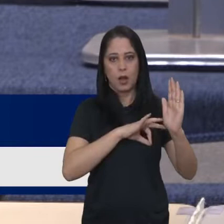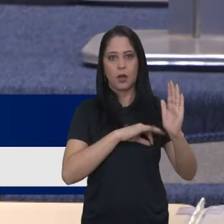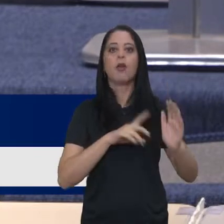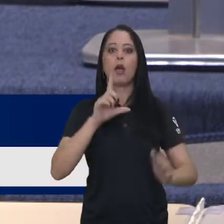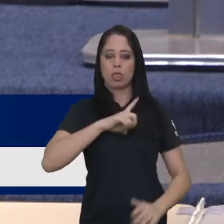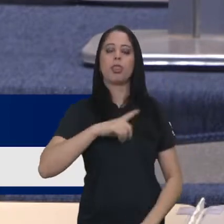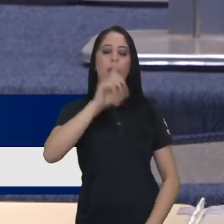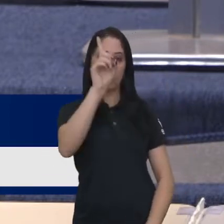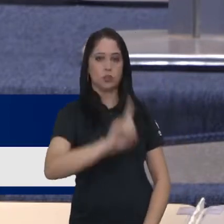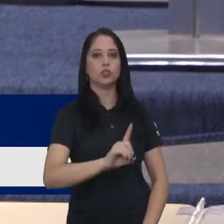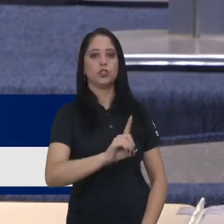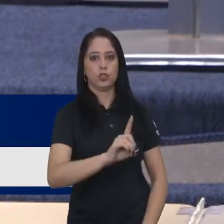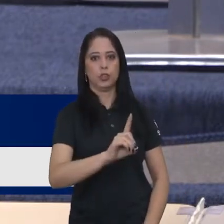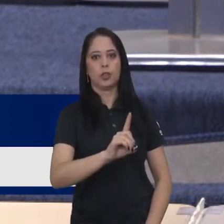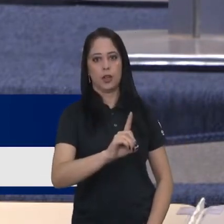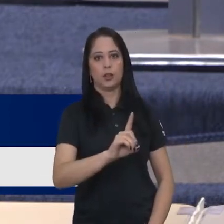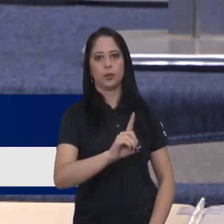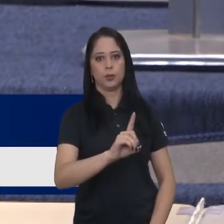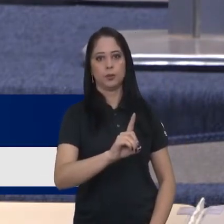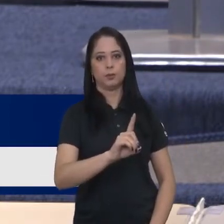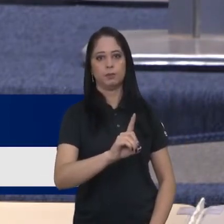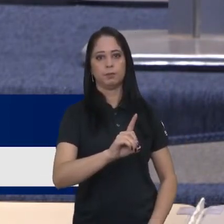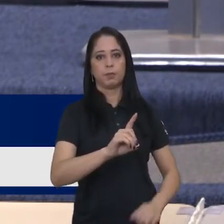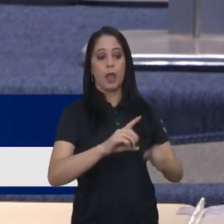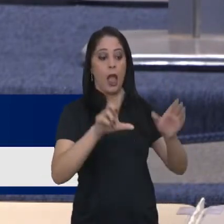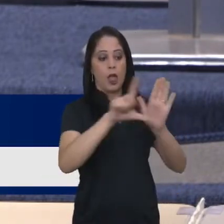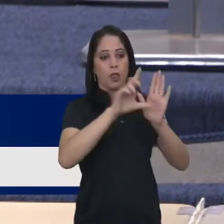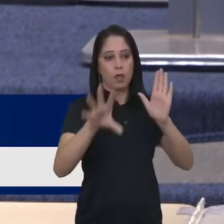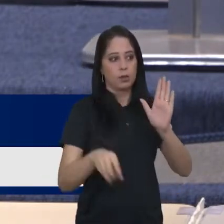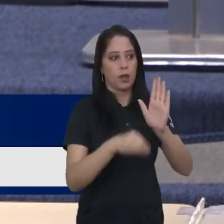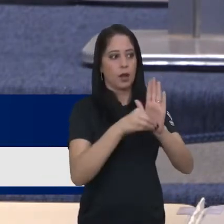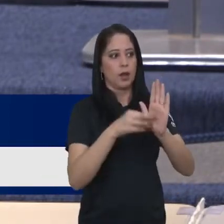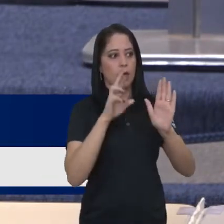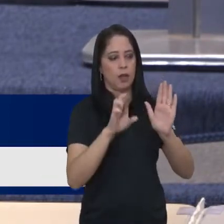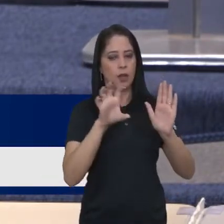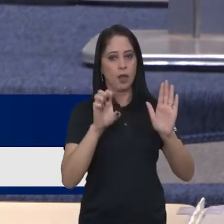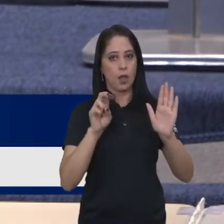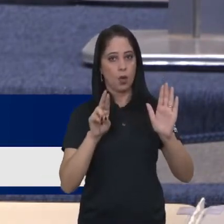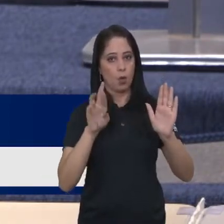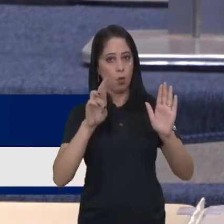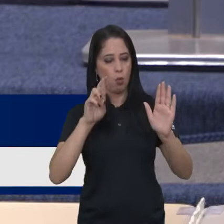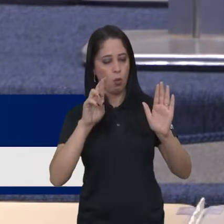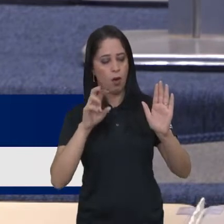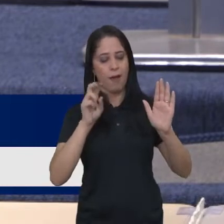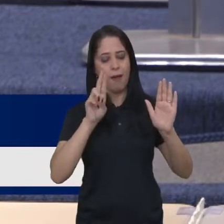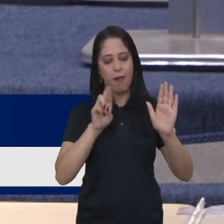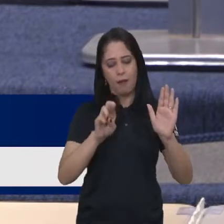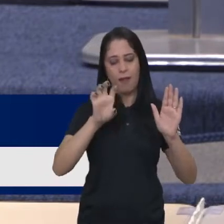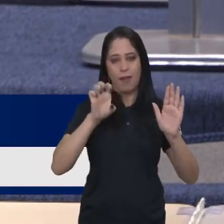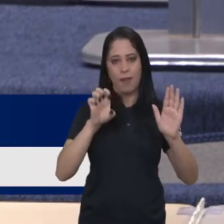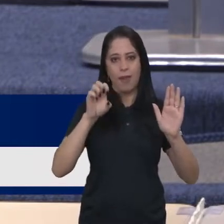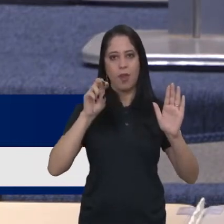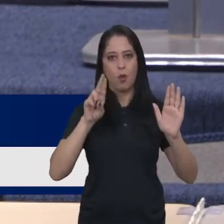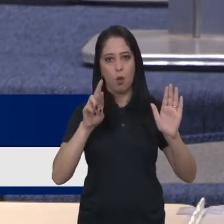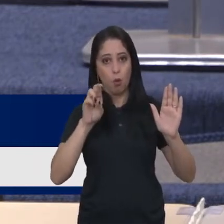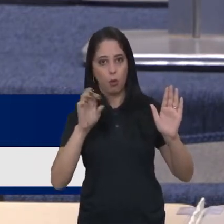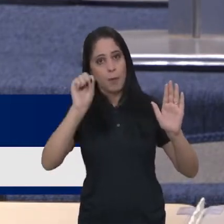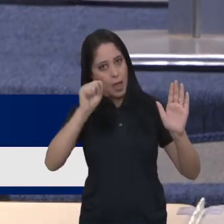familiar, ela tem direito a ser enquadrada como um Rio Rubi S. e aqui foi feito da seguinte forma, foi feito